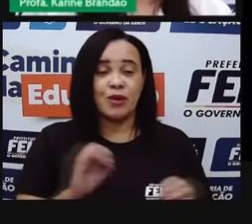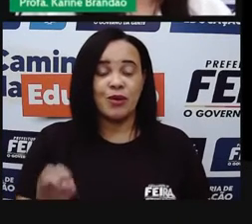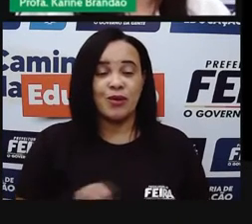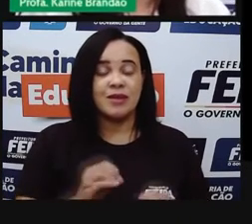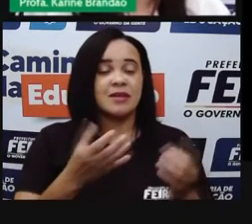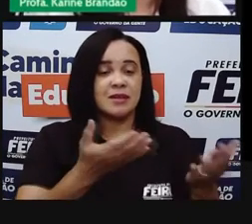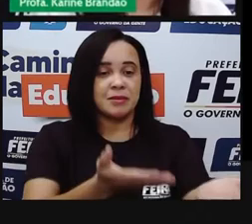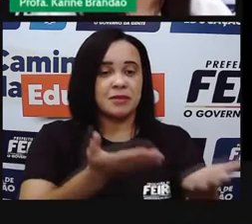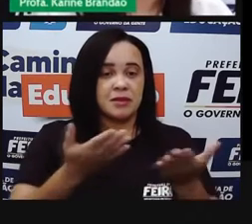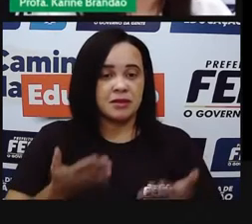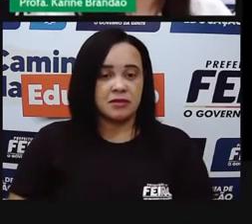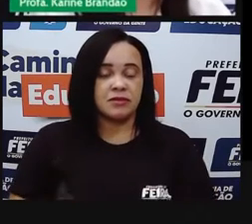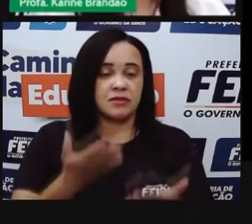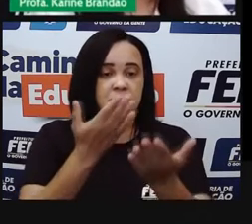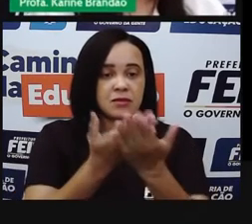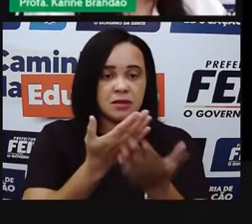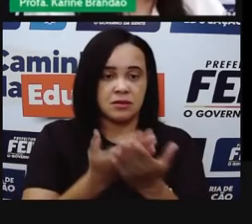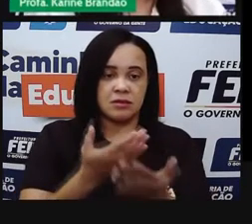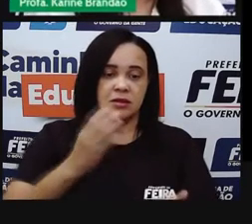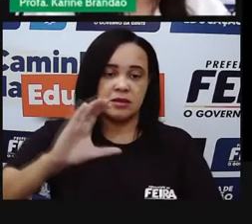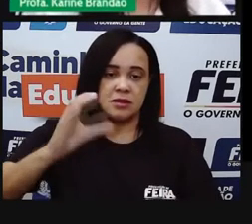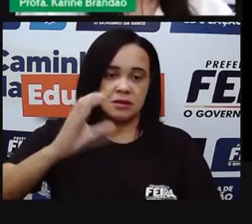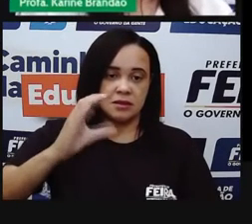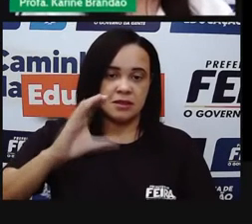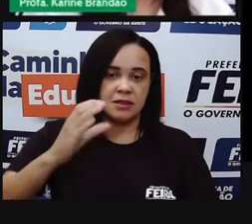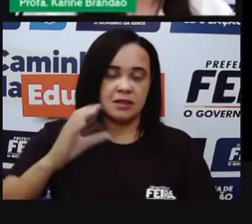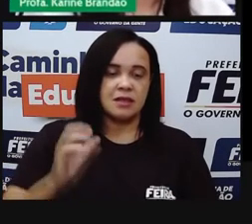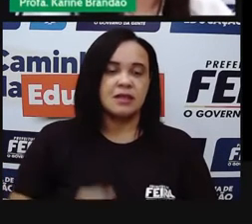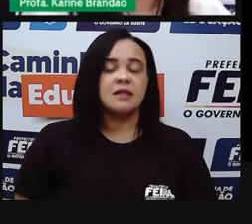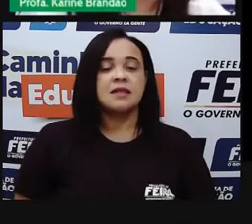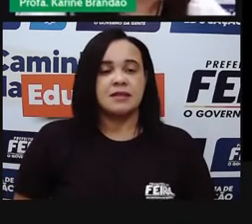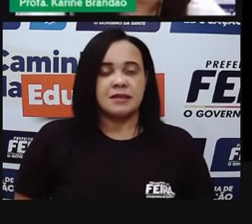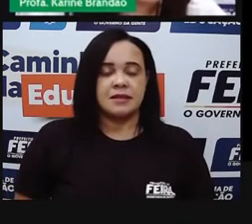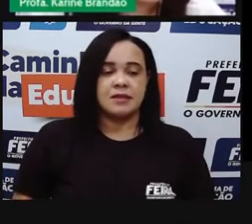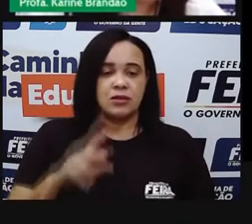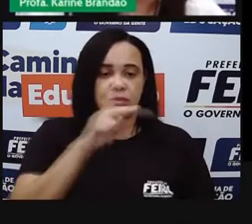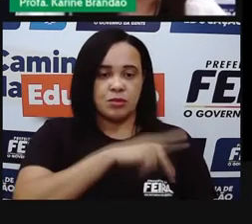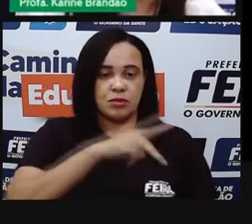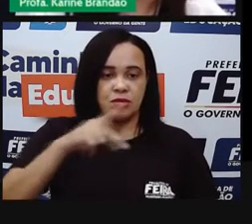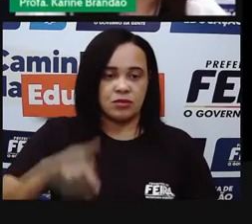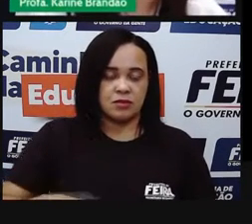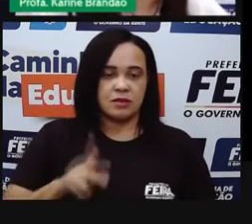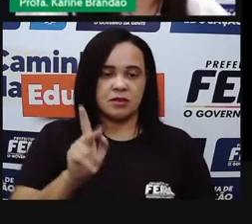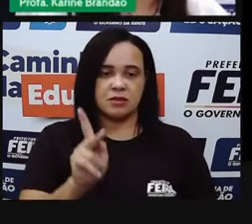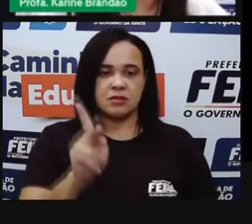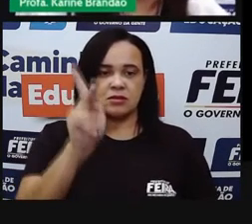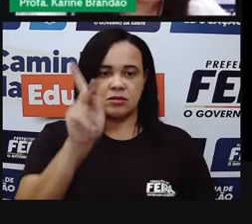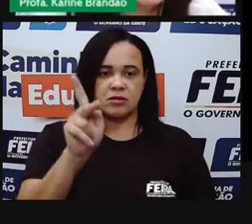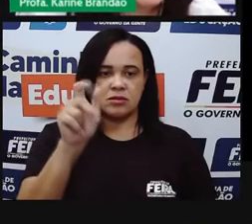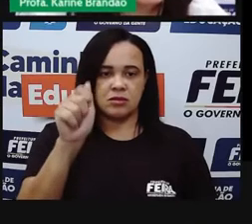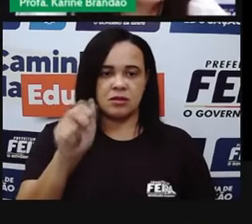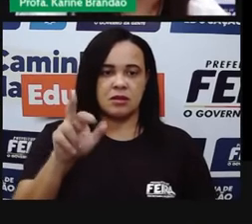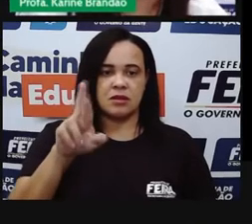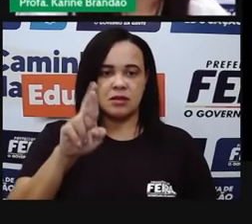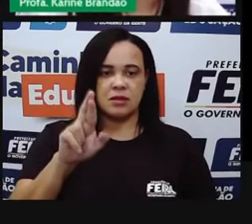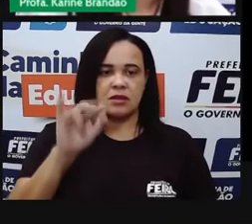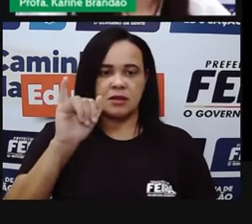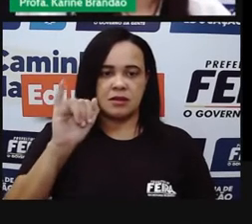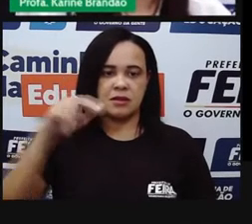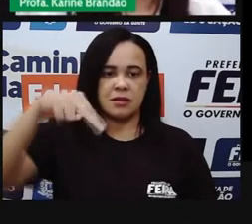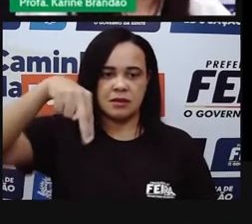Olá, bem-vindos a mais uma aula de ciências. Eu sou a professora Karine Brandão, professora da